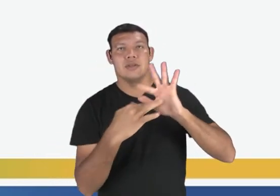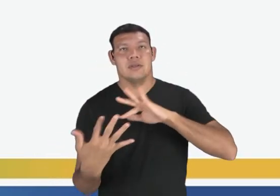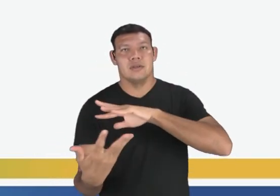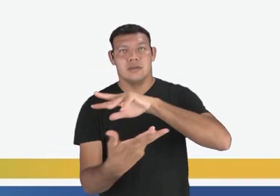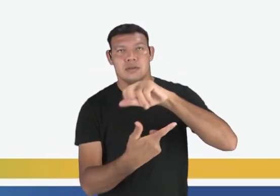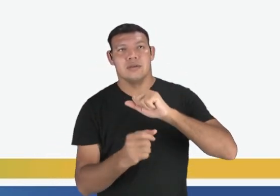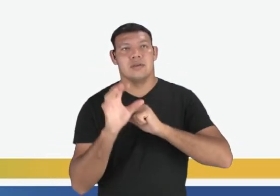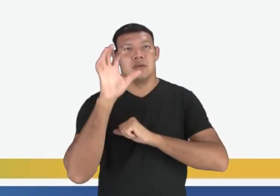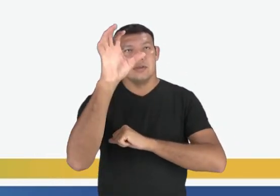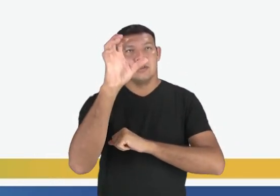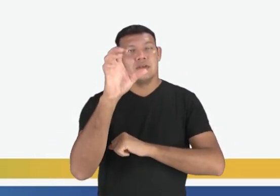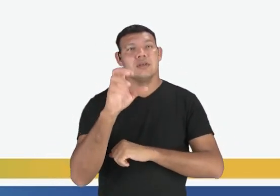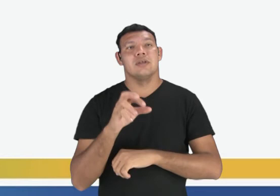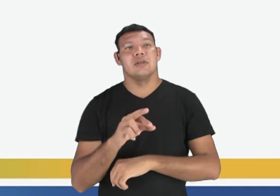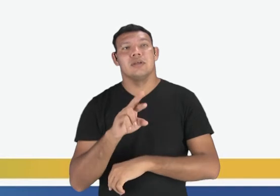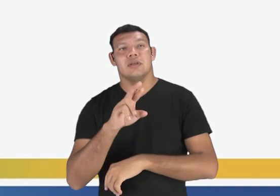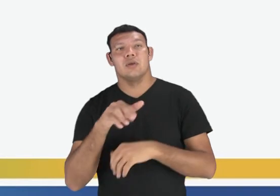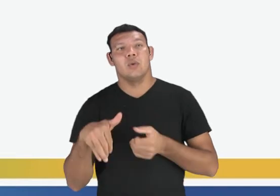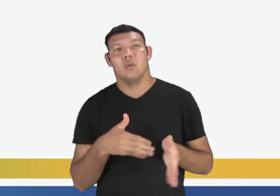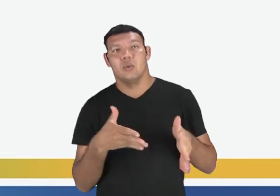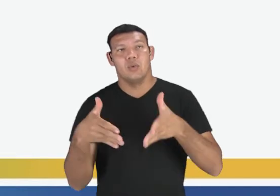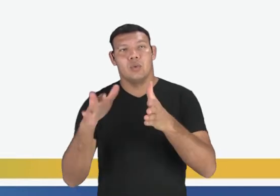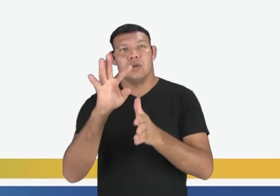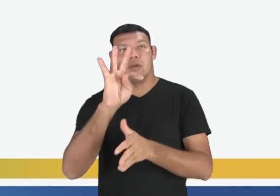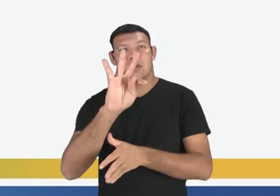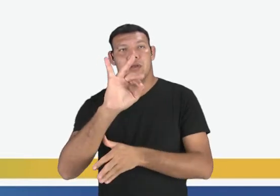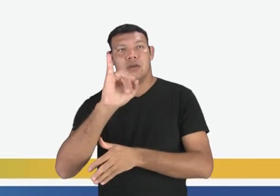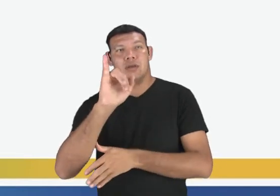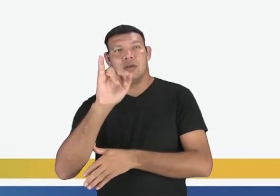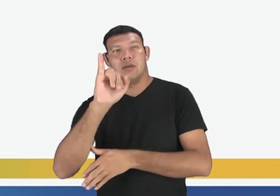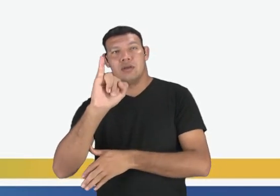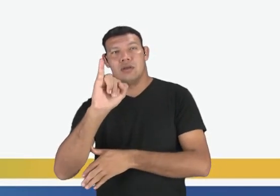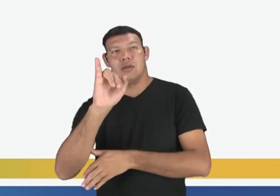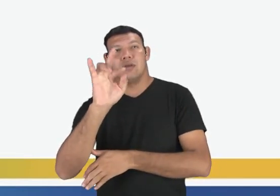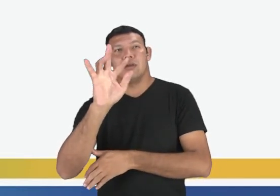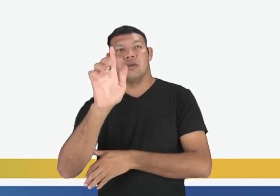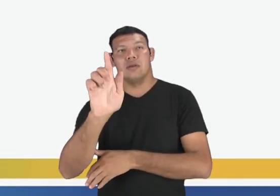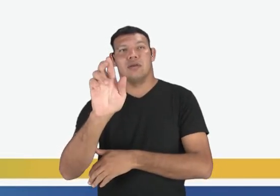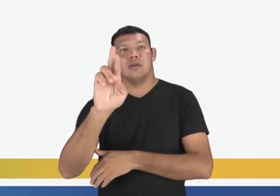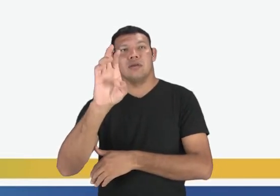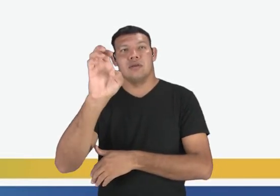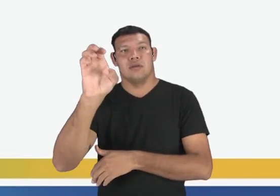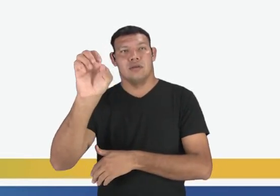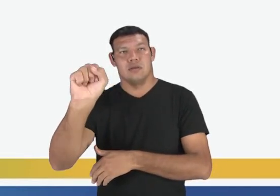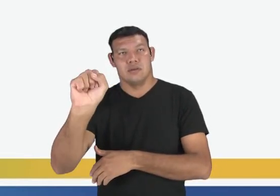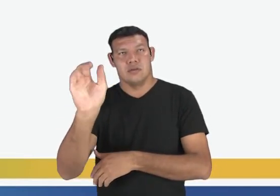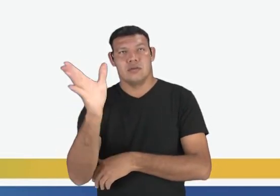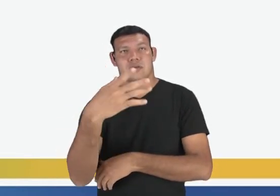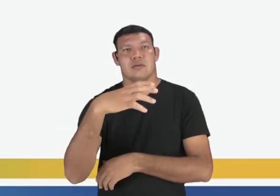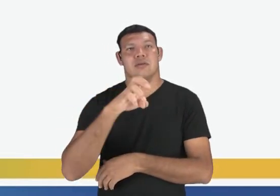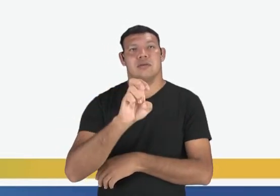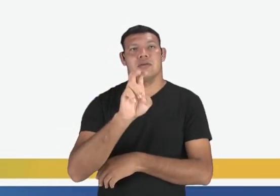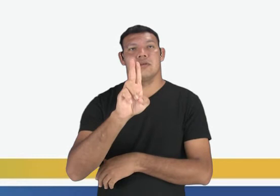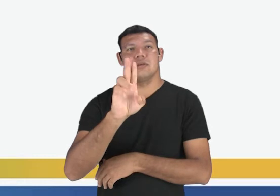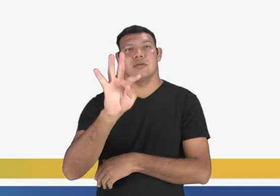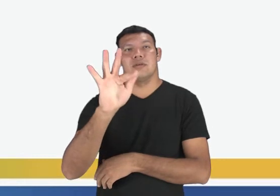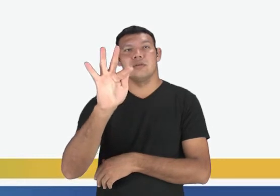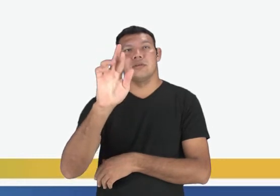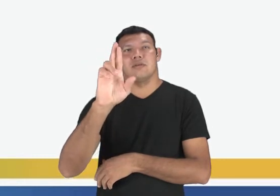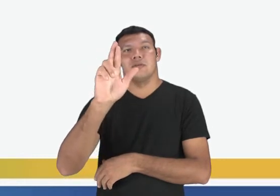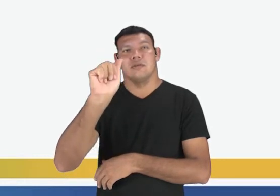Os primeiros registros gráficos de mapas da região citada na Bíblia fazem parte de um ramo da ciência denominado, letra